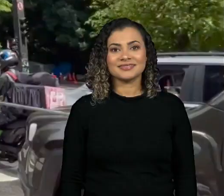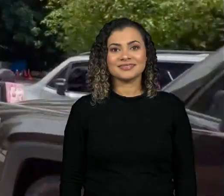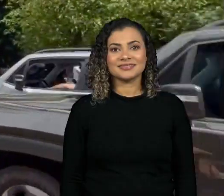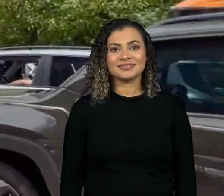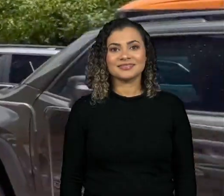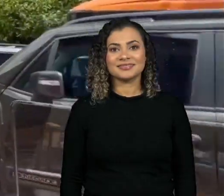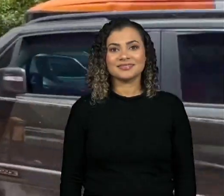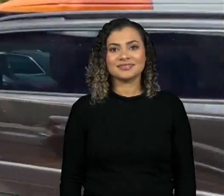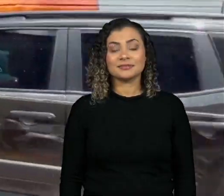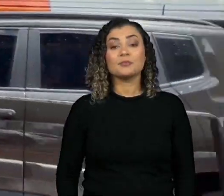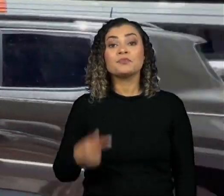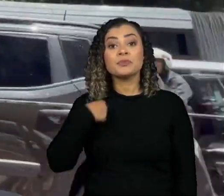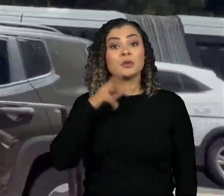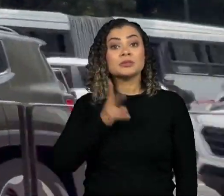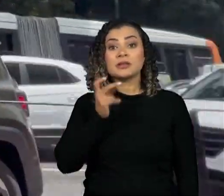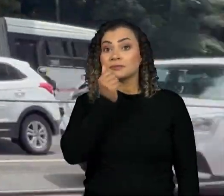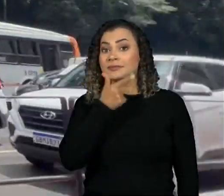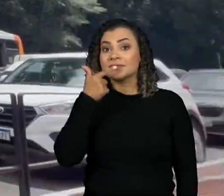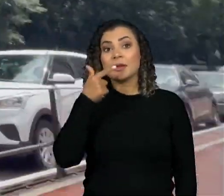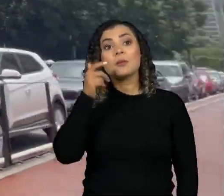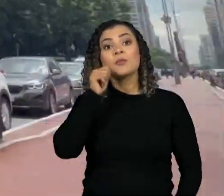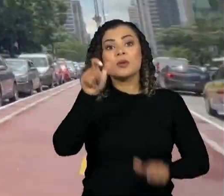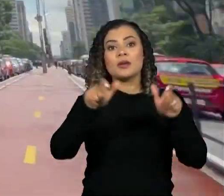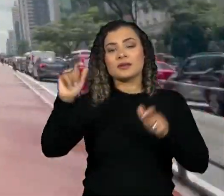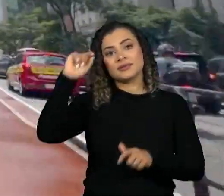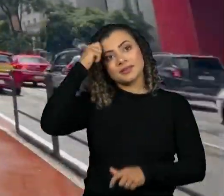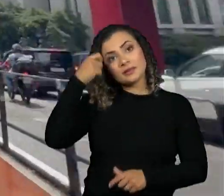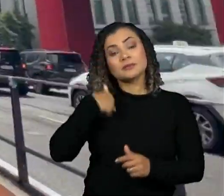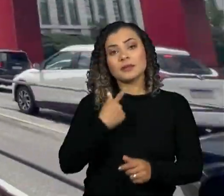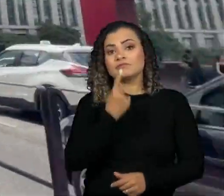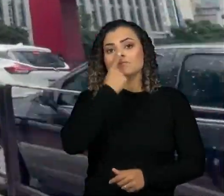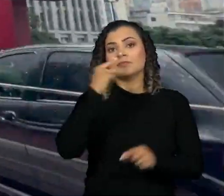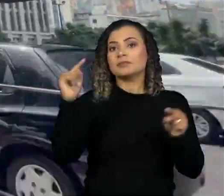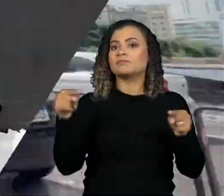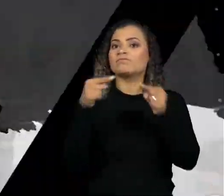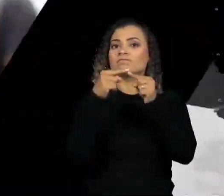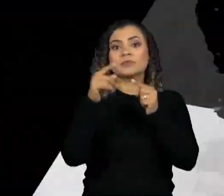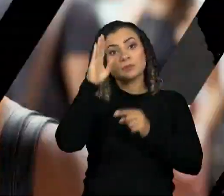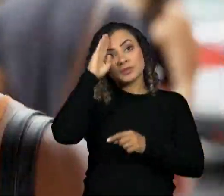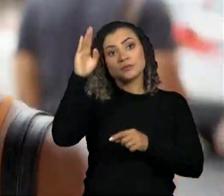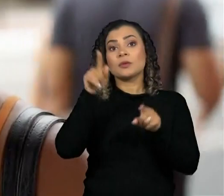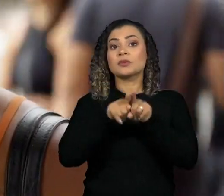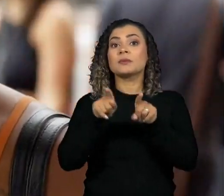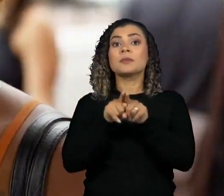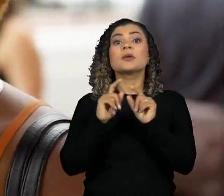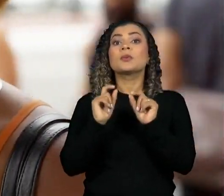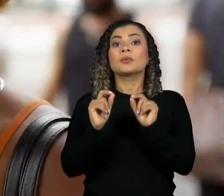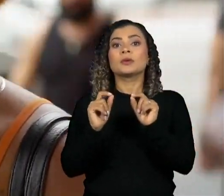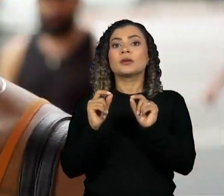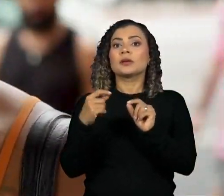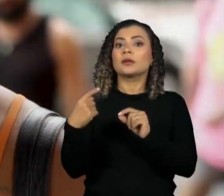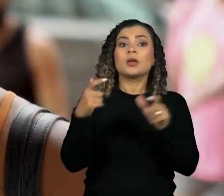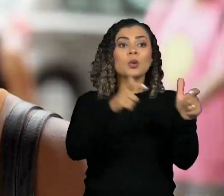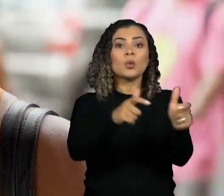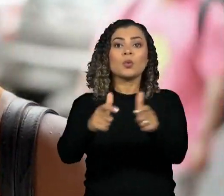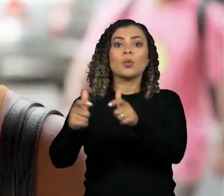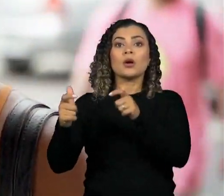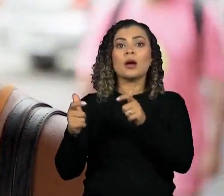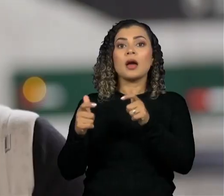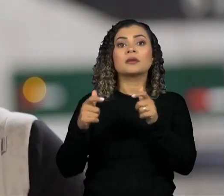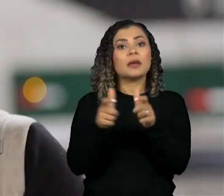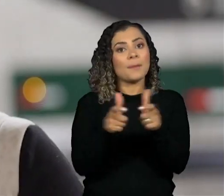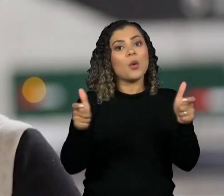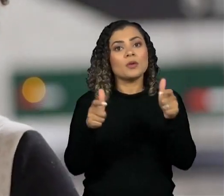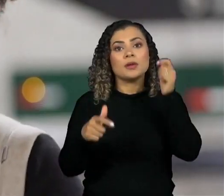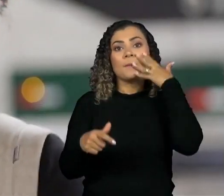Eu sorrio muito para mulheres negras, eu acho que rola uma identificação entre a gente, principalmente quando estamos em lugares, né, de hegemonia